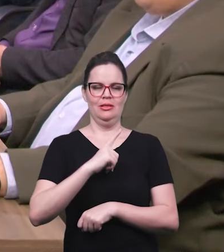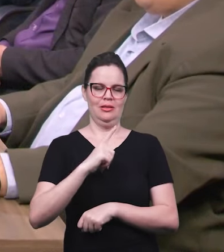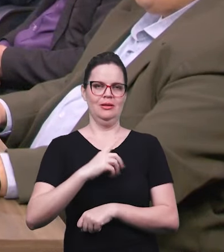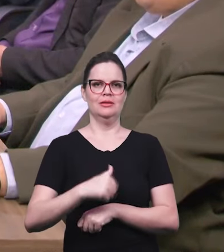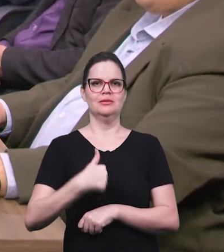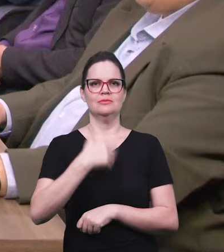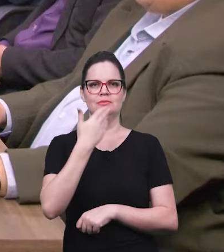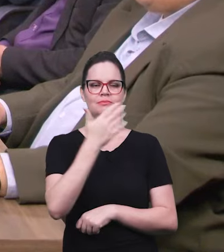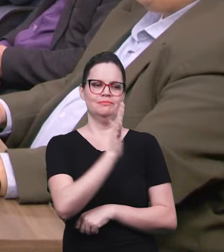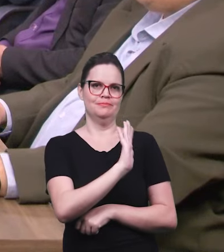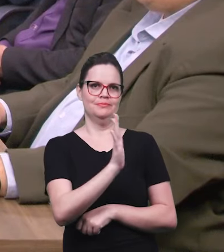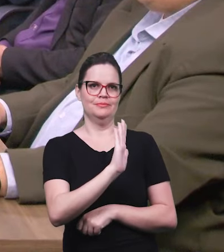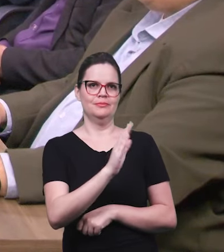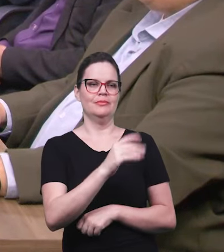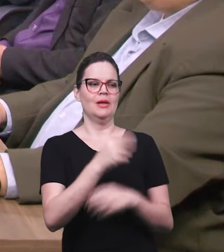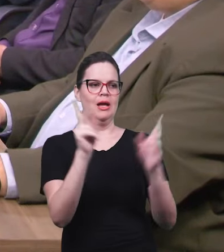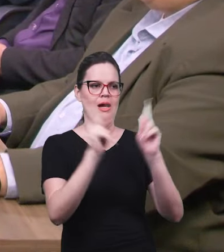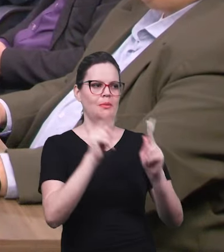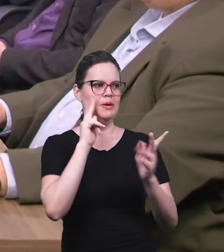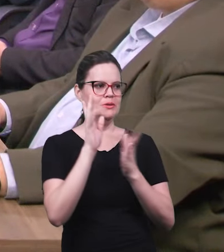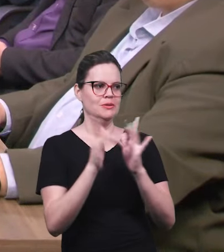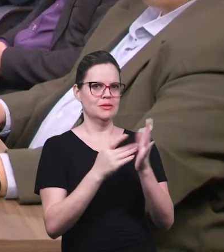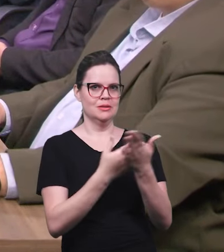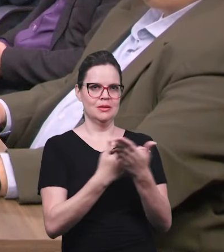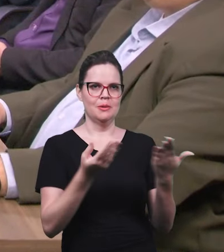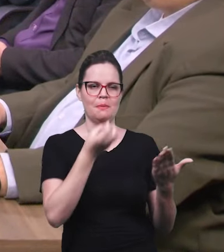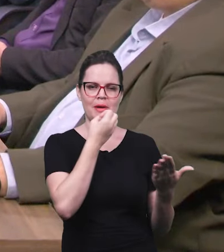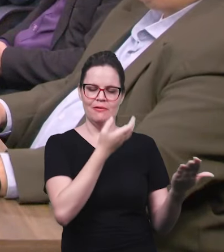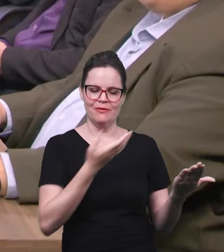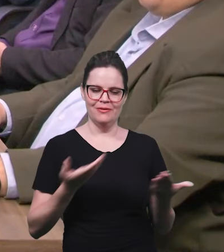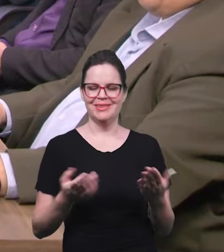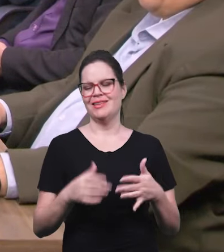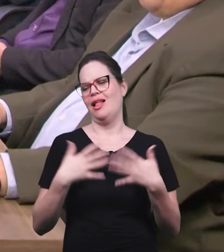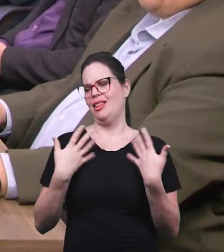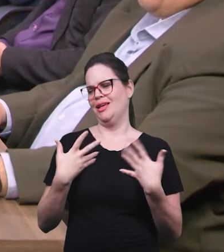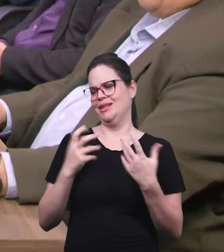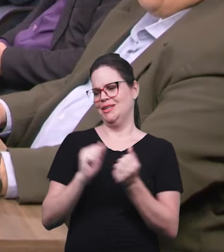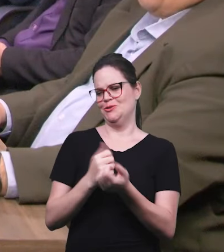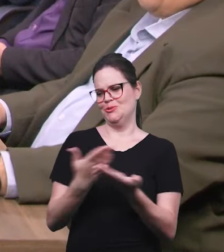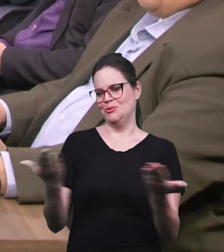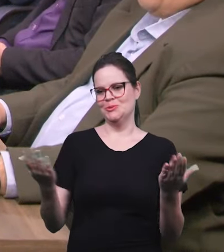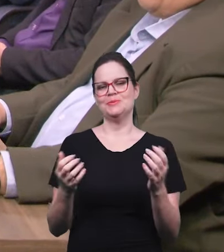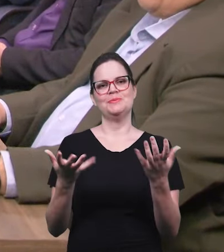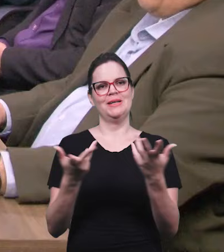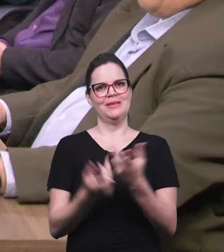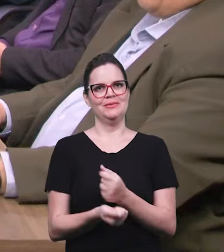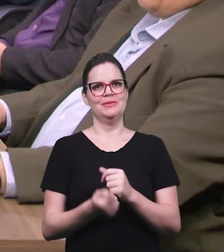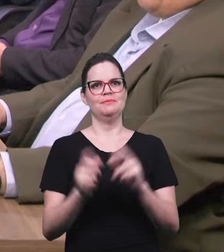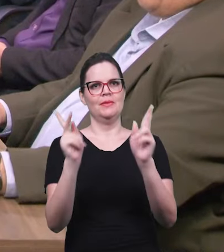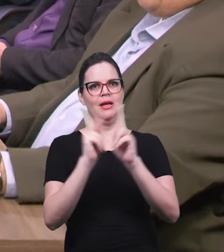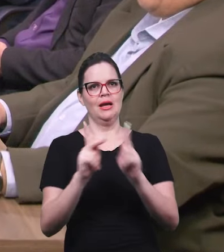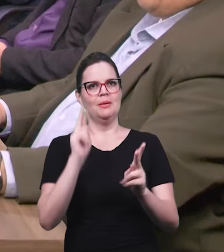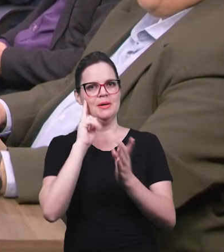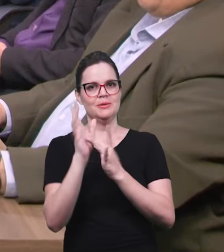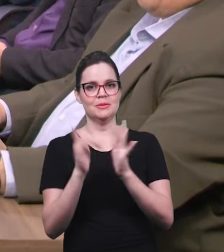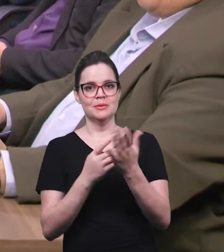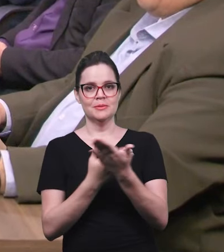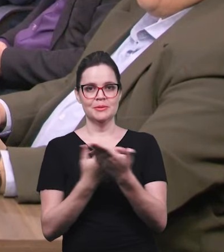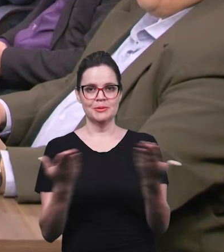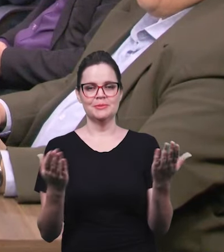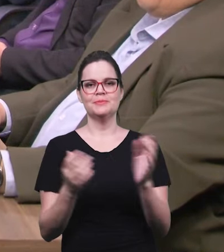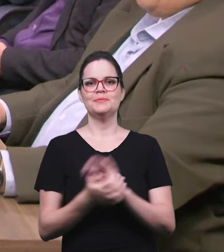do Dr. Werler, paz do Senhor, Paz seja sempre bem-vindo. Alegria, paz do Senhor. Maravilha, paz do Senhor,